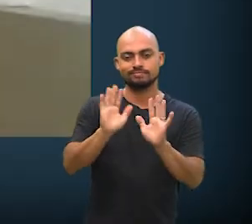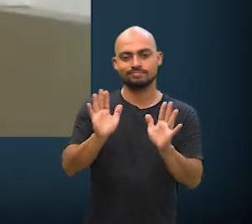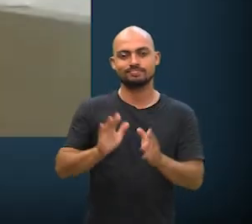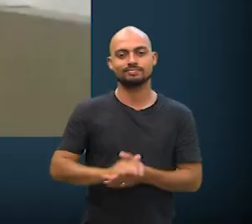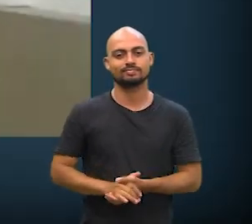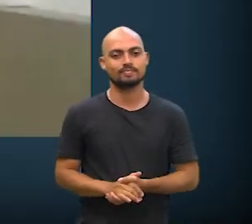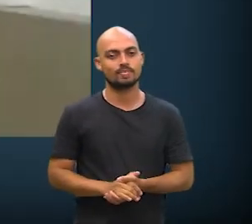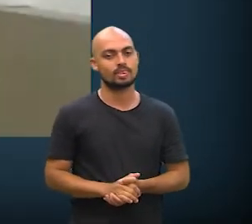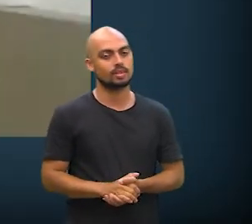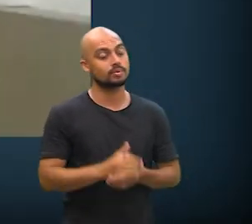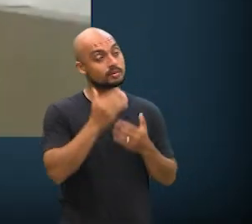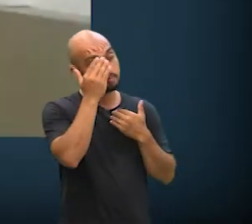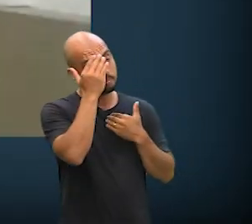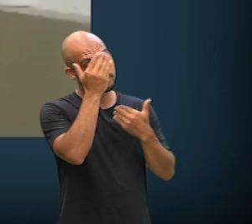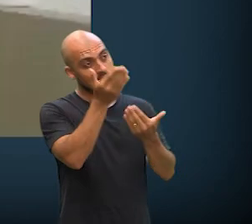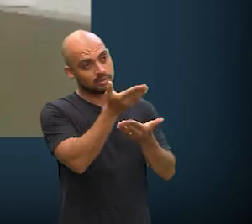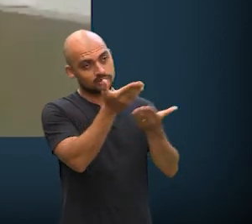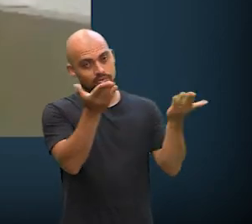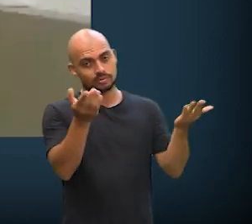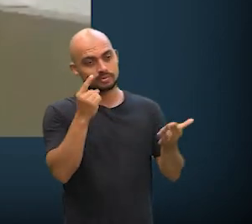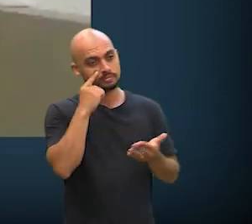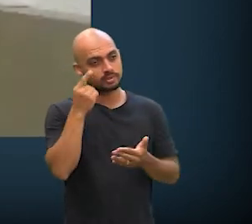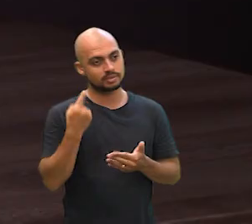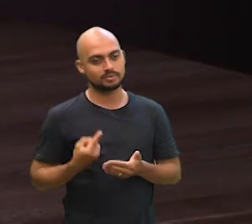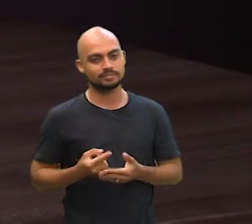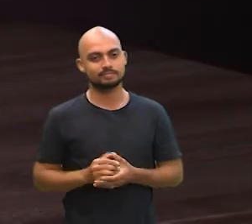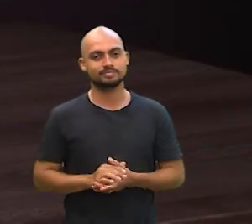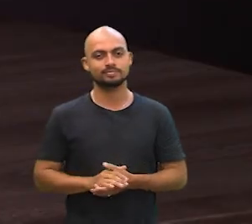Tá, joia? Obrigada a todos, obrigada, Mirna.